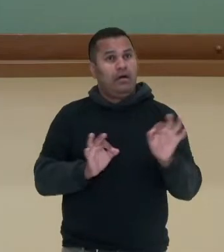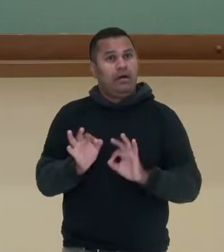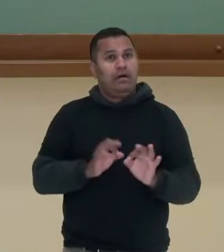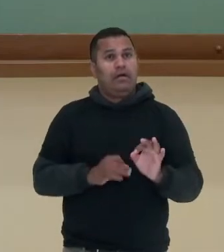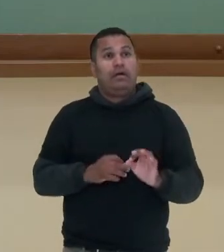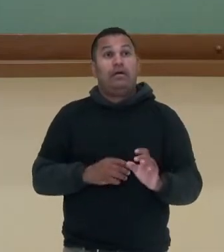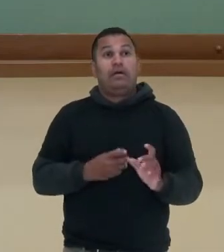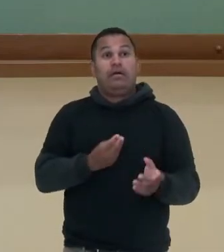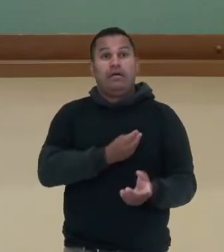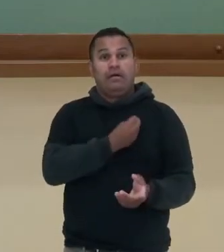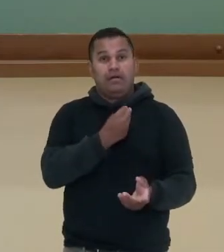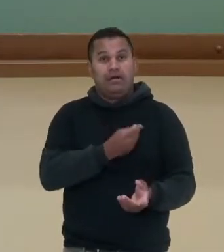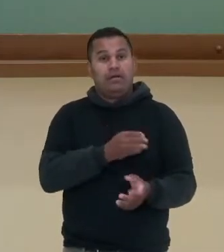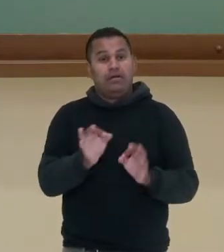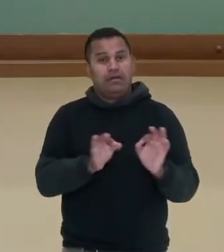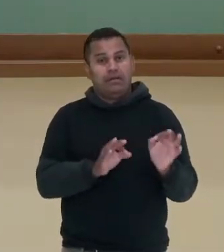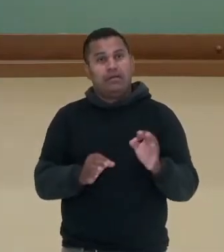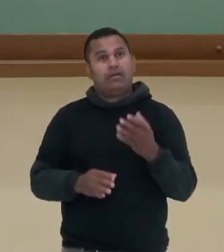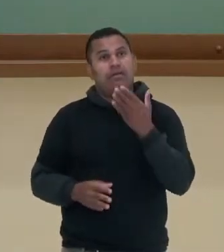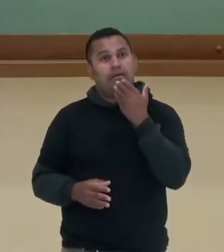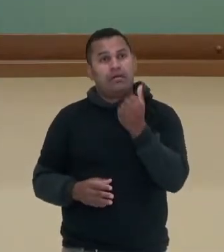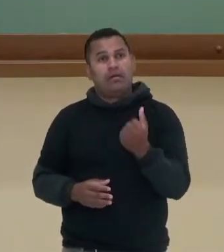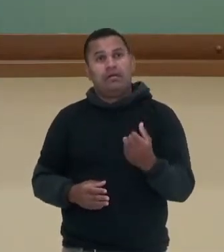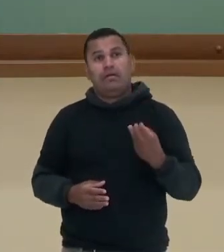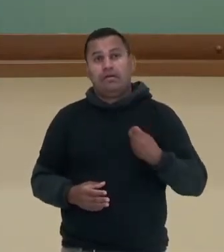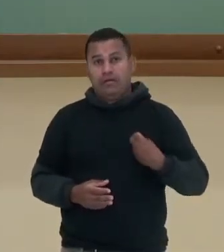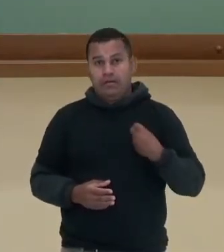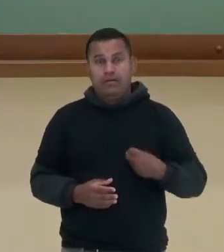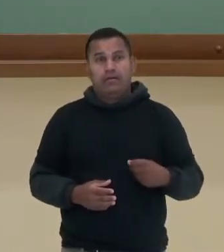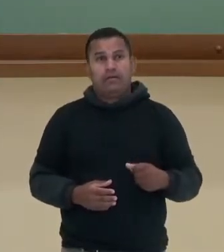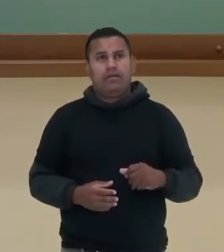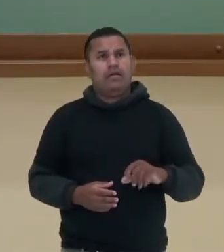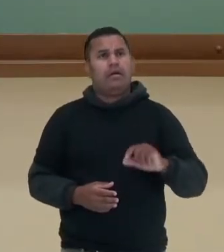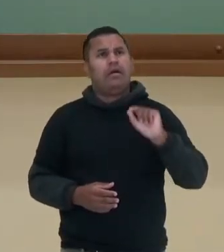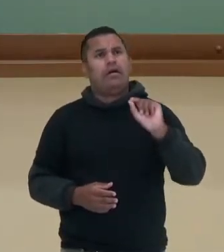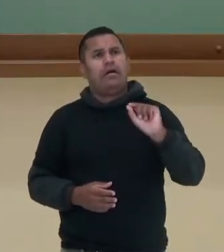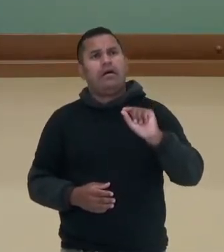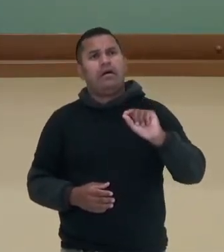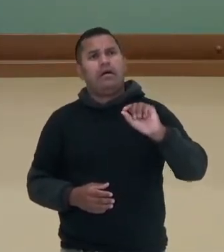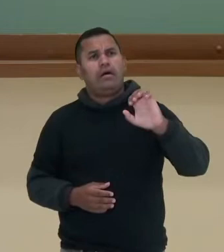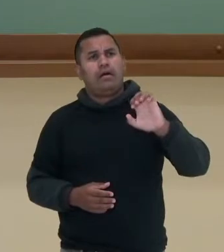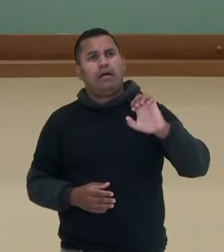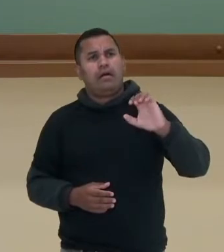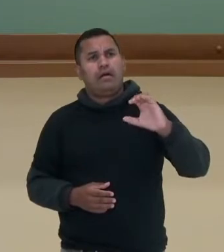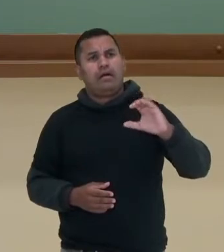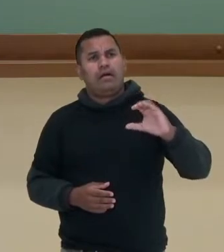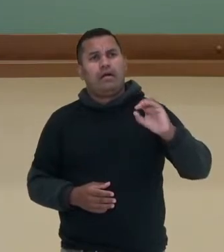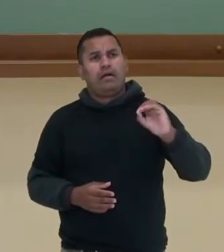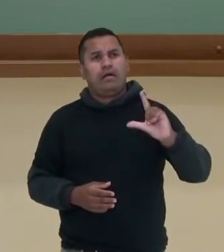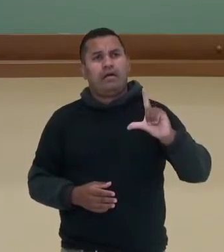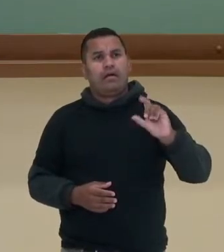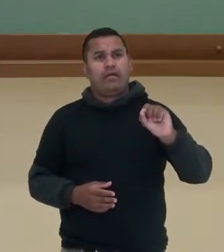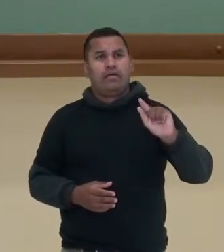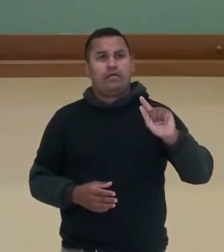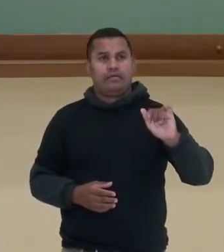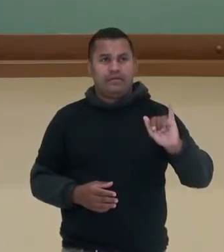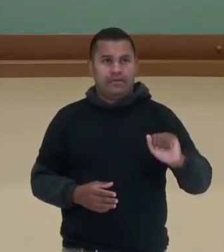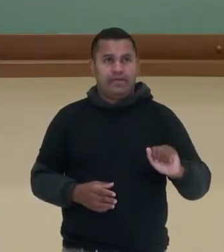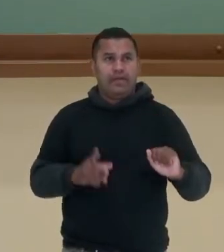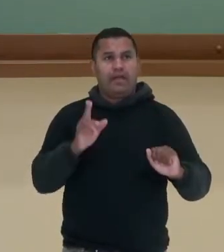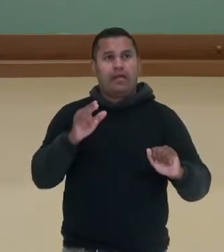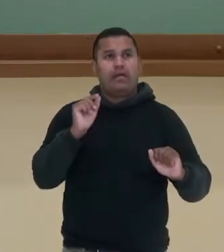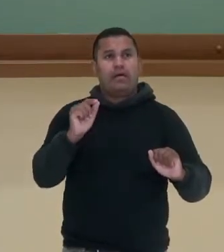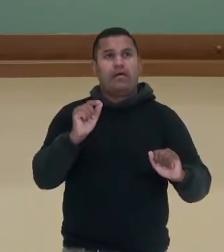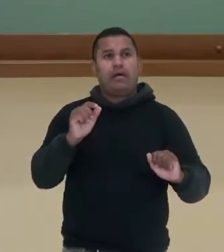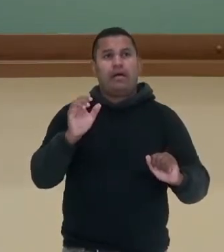é ecologia? Ecologia significa, eco significa casa ou família, e logia é o estudo.